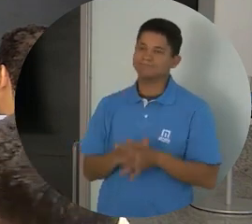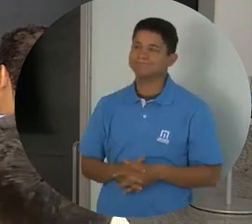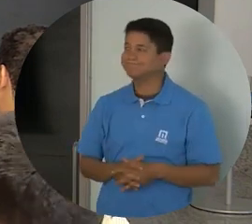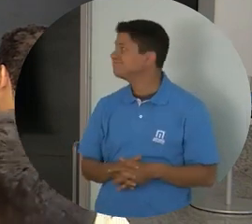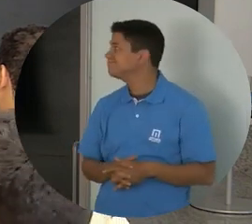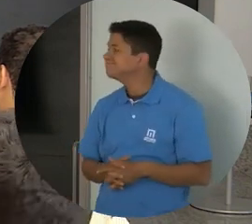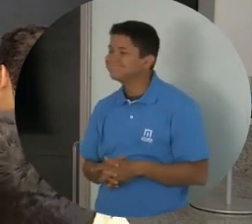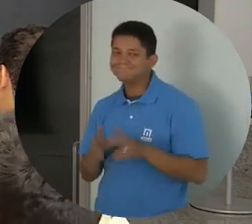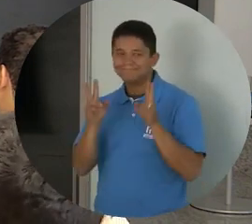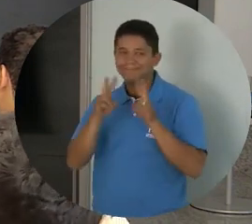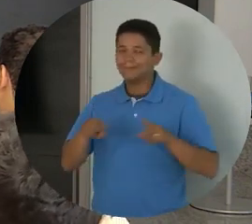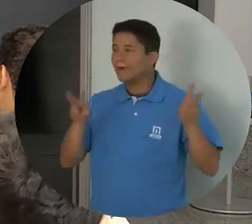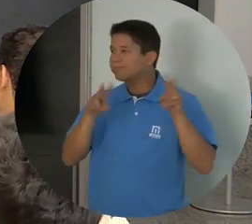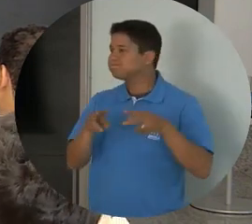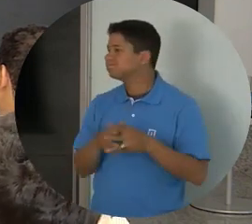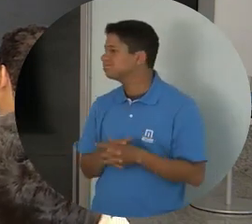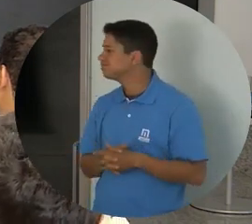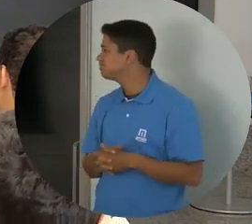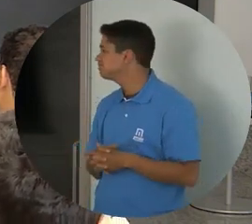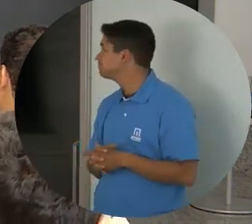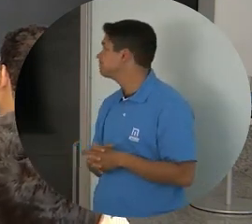passa para frente, passa para trás, embaixo.